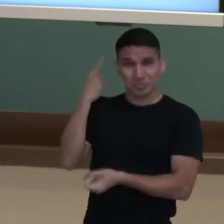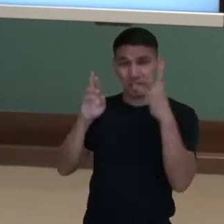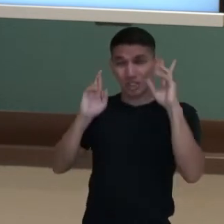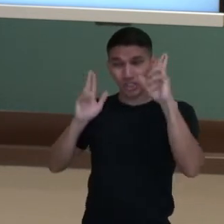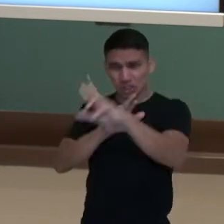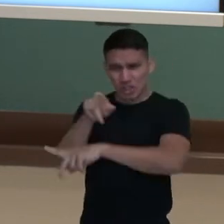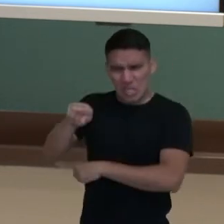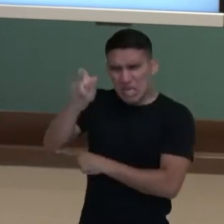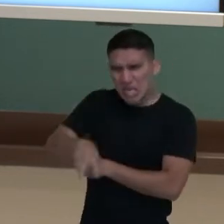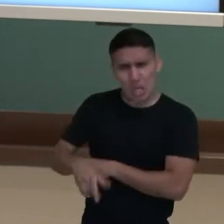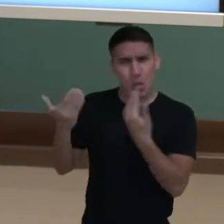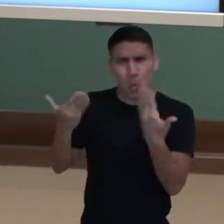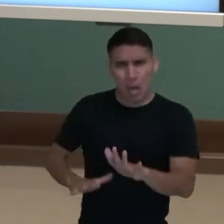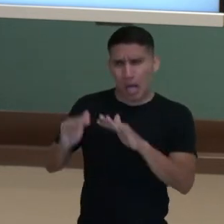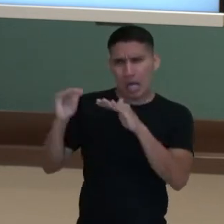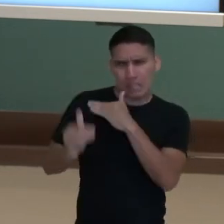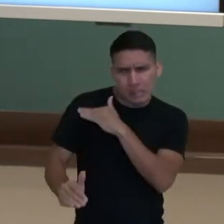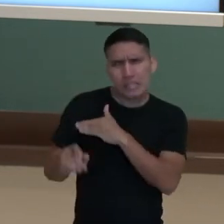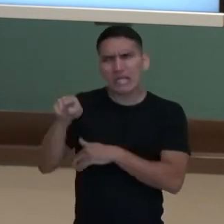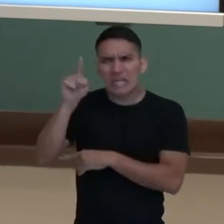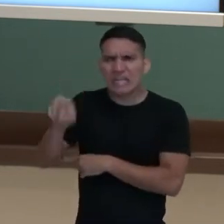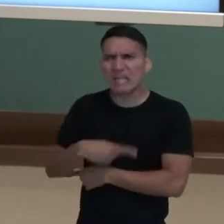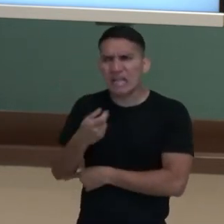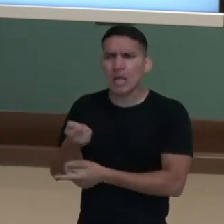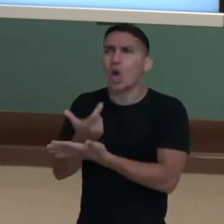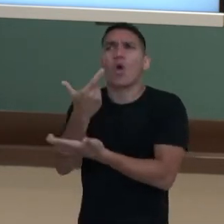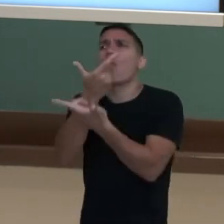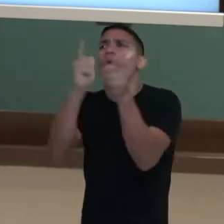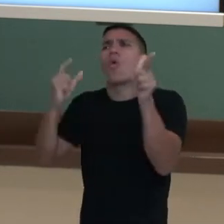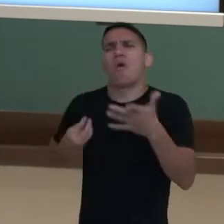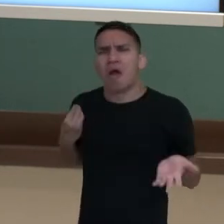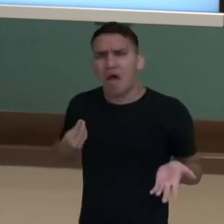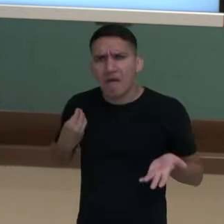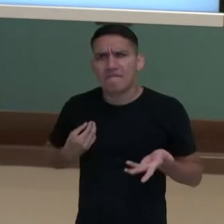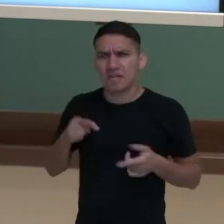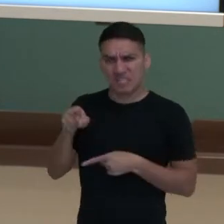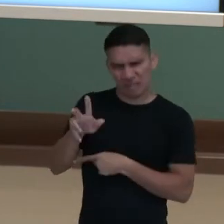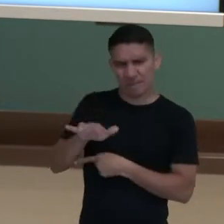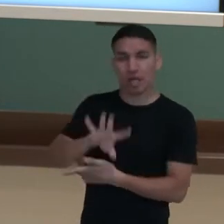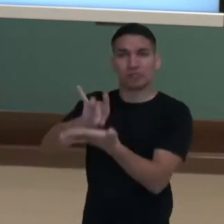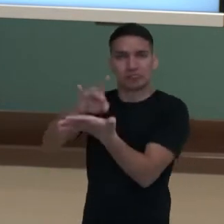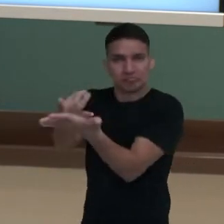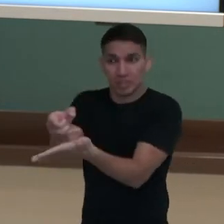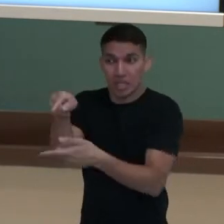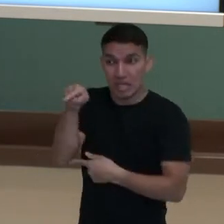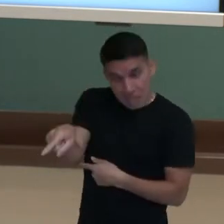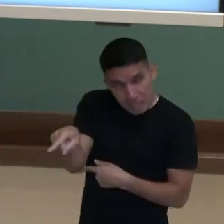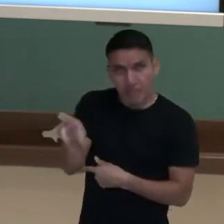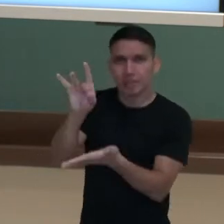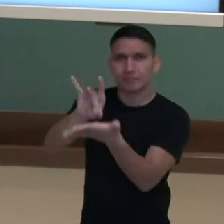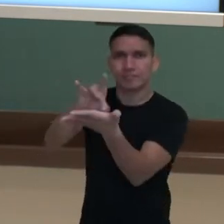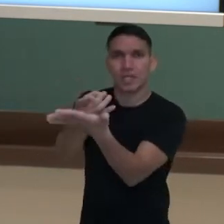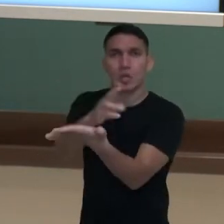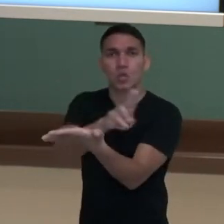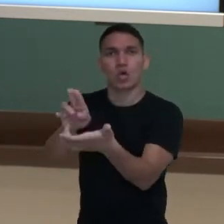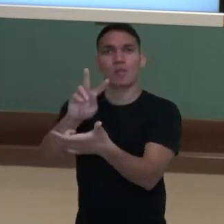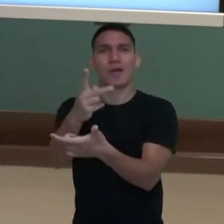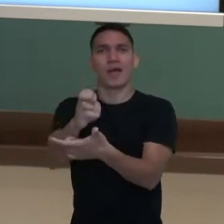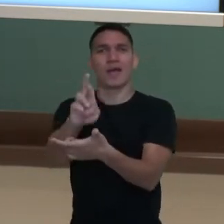era herege, aquele que era pagão, né? Vamos fazer a diferenciação, né? Então, o herege é aquele que